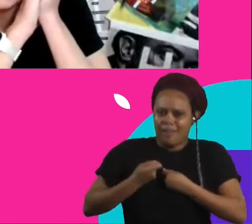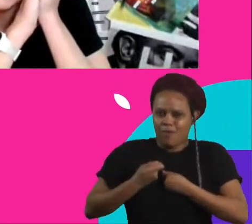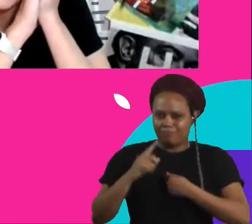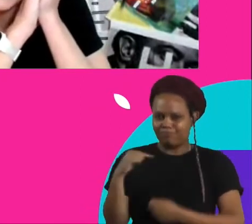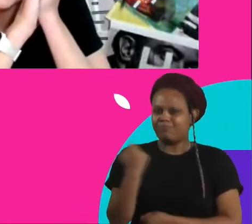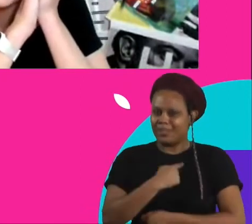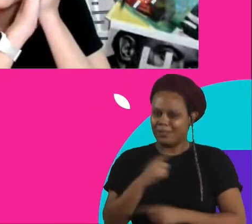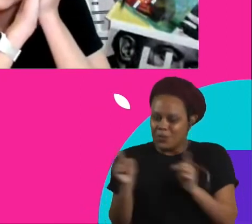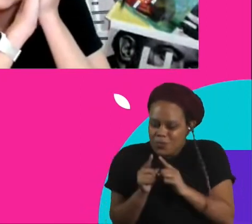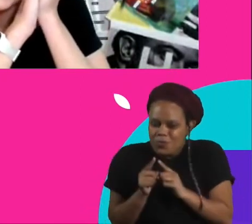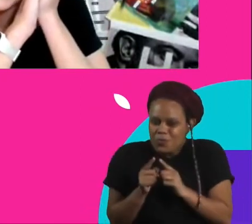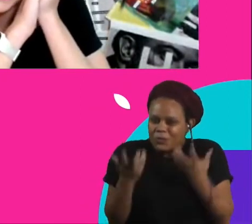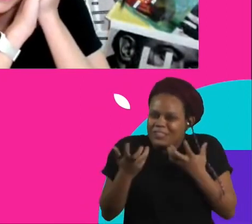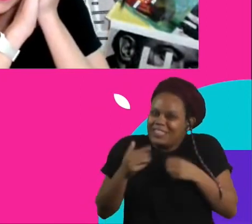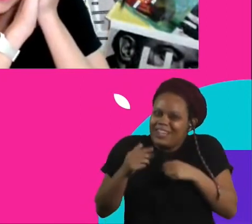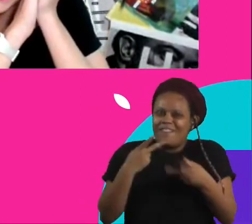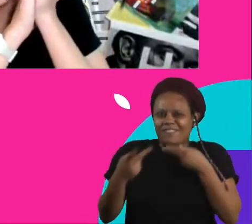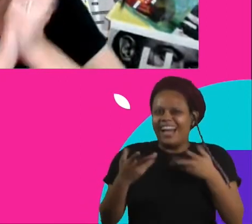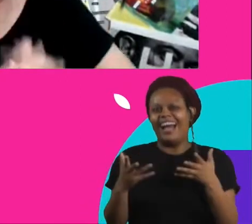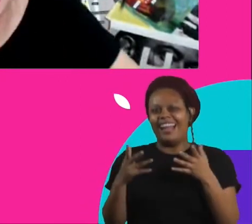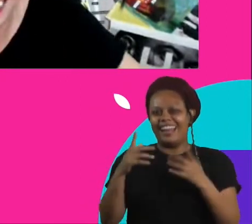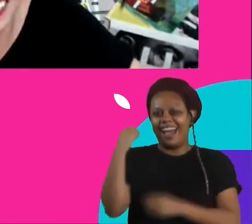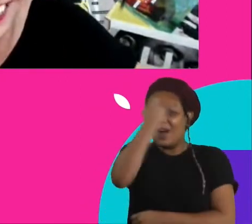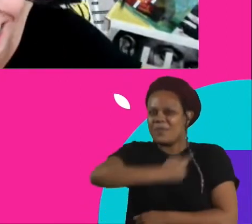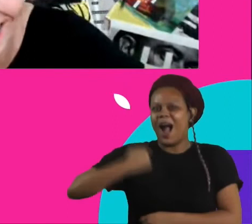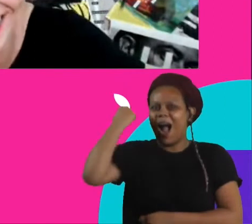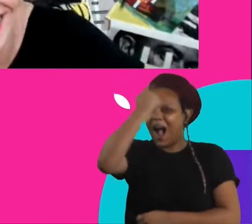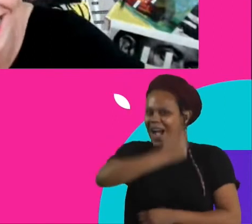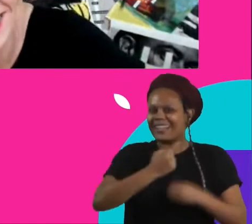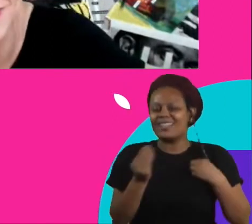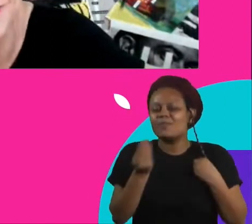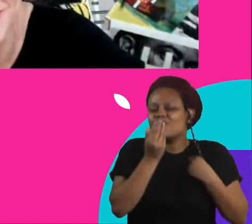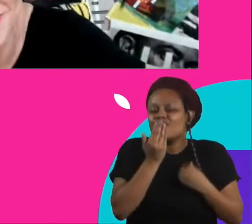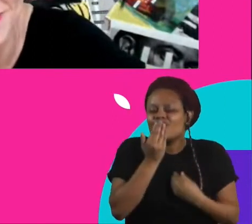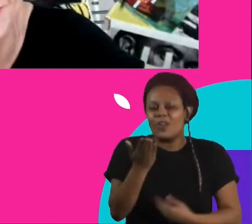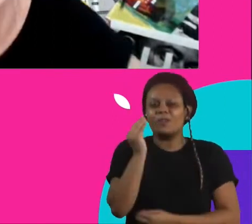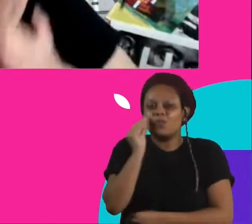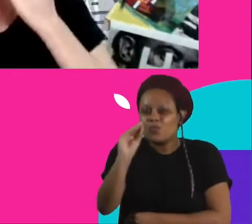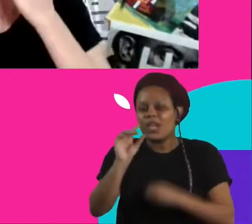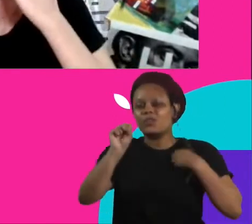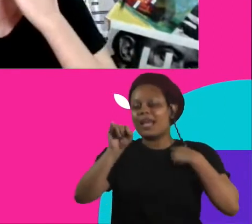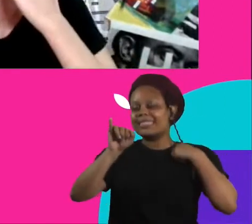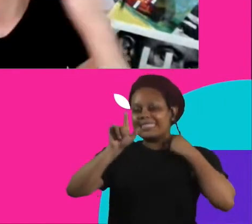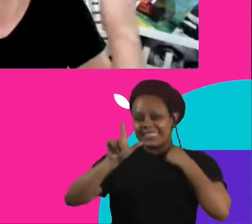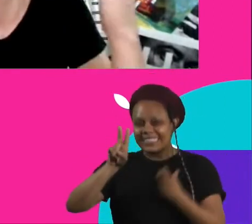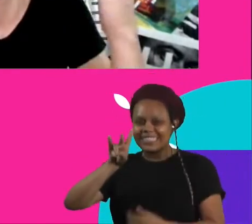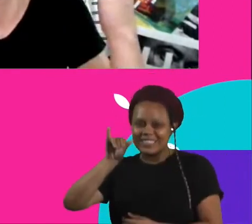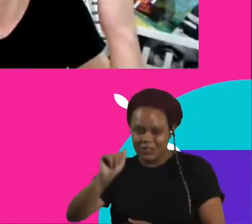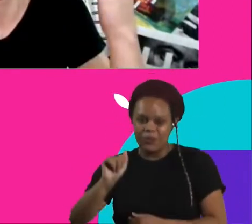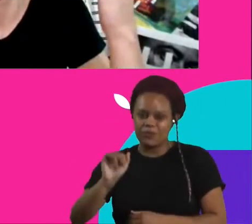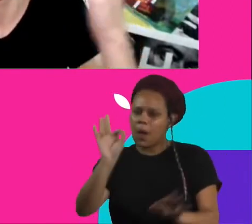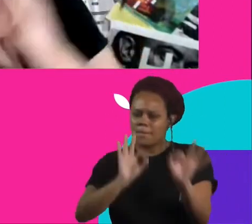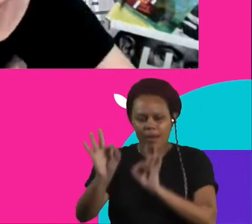curto, dá vontade de a gente falar uma hora e meia, 2 horas. Quero mandar um beijo para a Silvinha aqui, para todo mundo, para Carol, para toda a organização